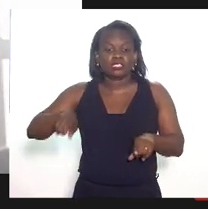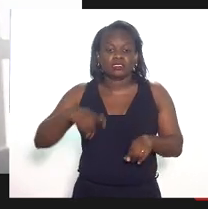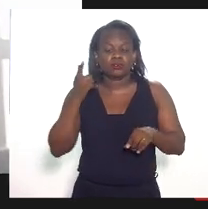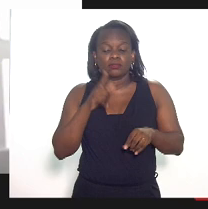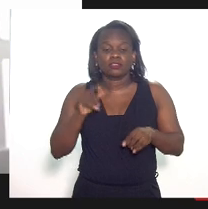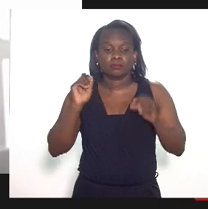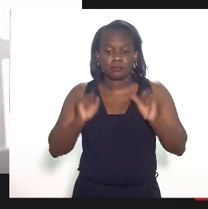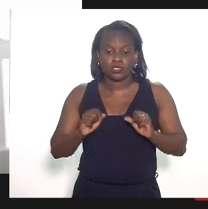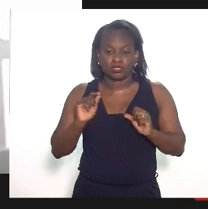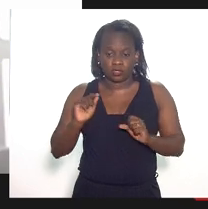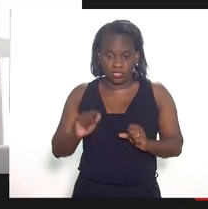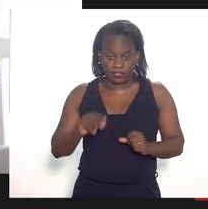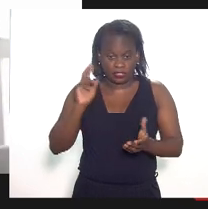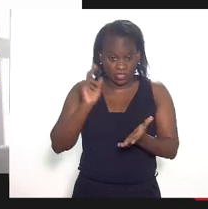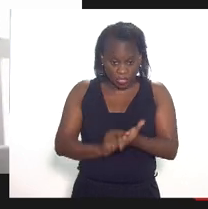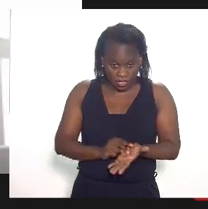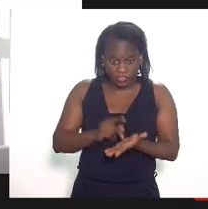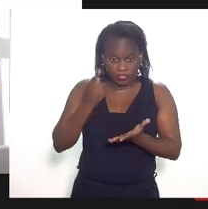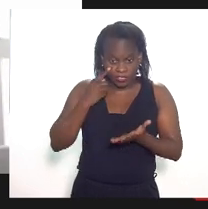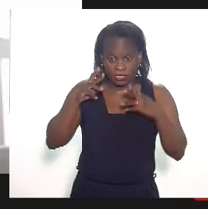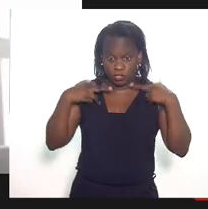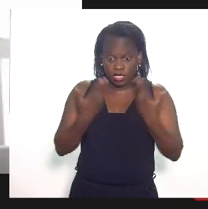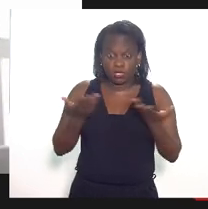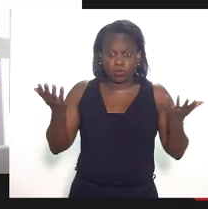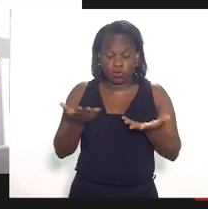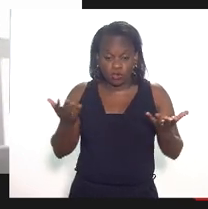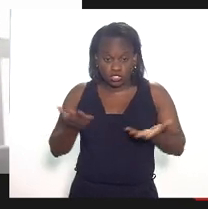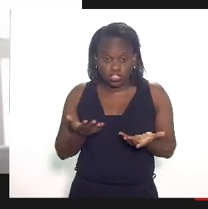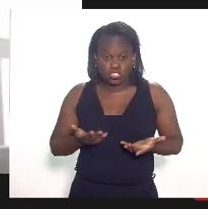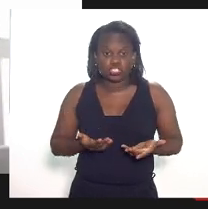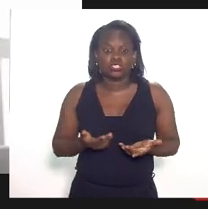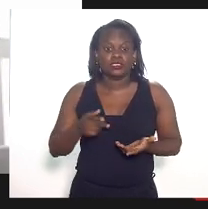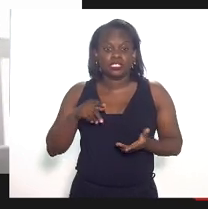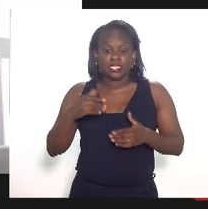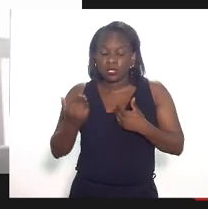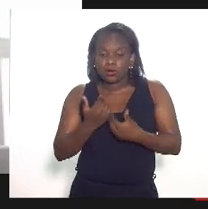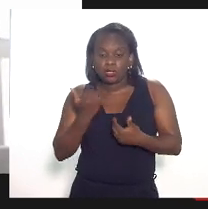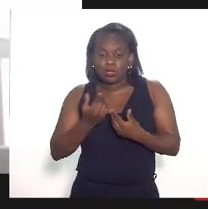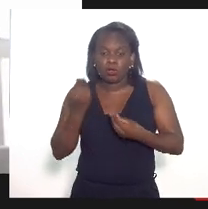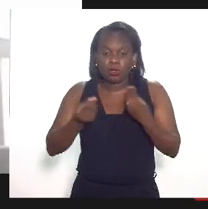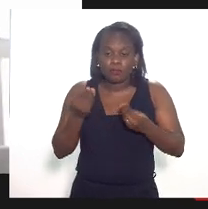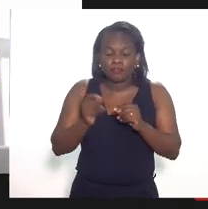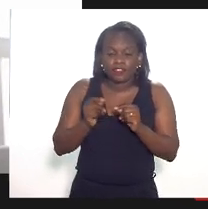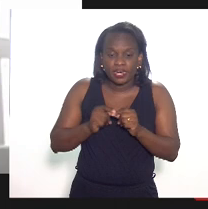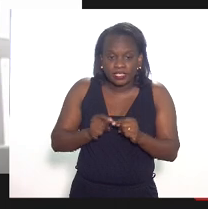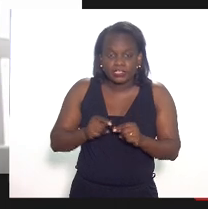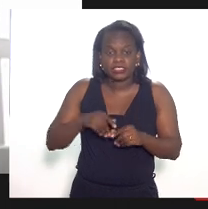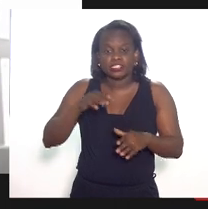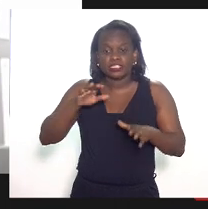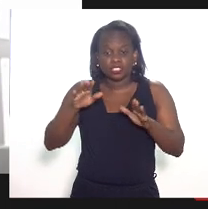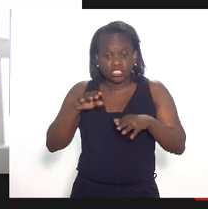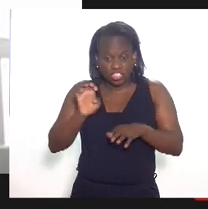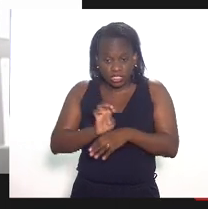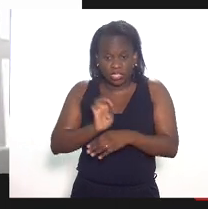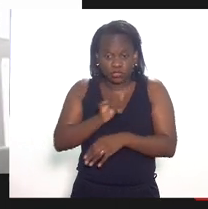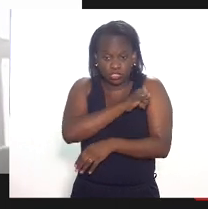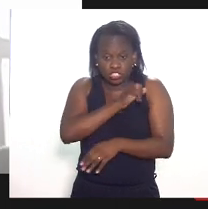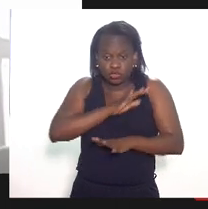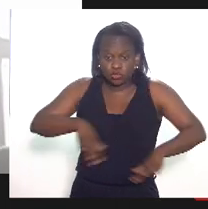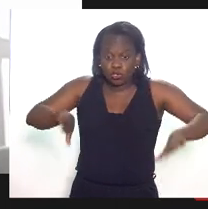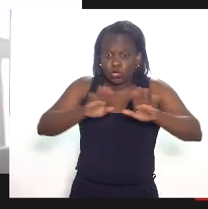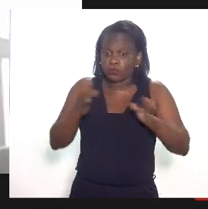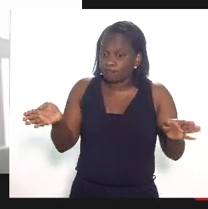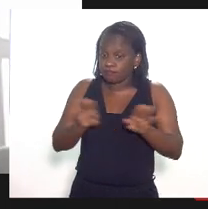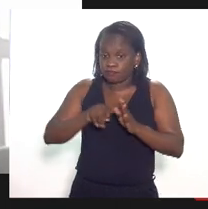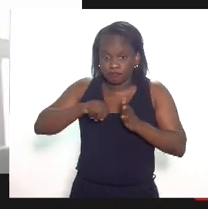possa realmente tirar dessa audiência pública hoje uma orientação para que seja feito um lockdown no estado do Rio de Janeiro. Nós